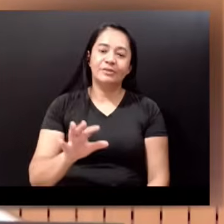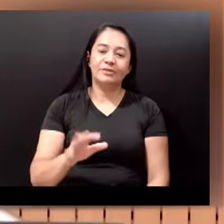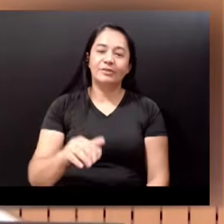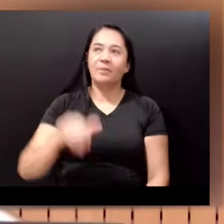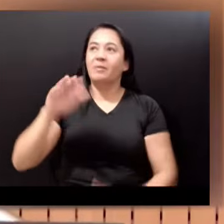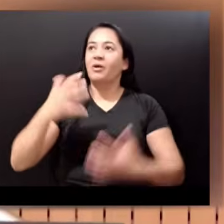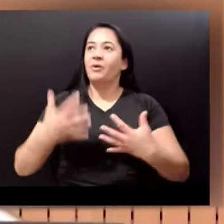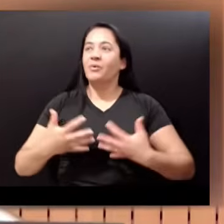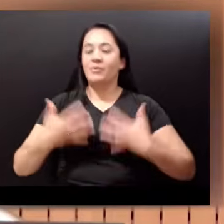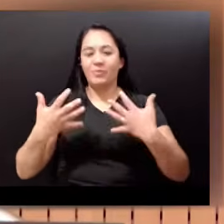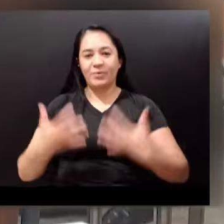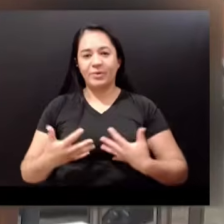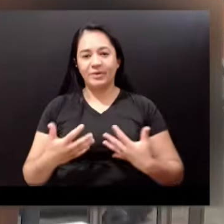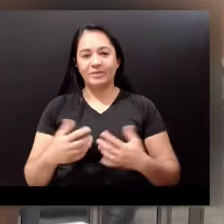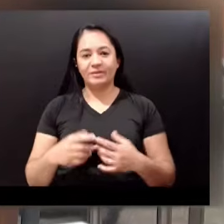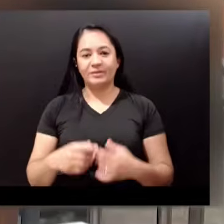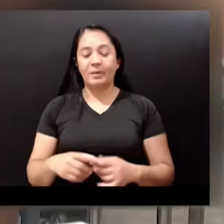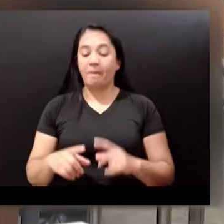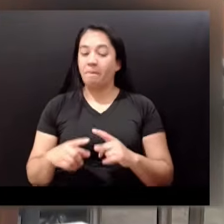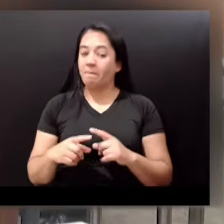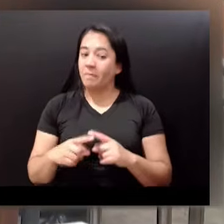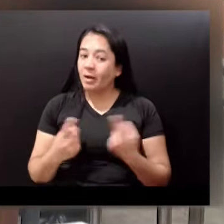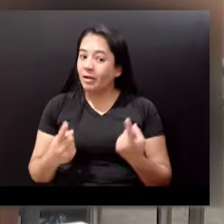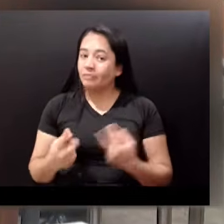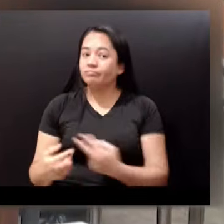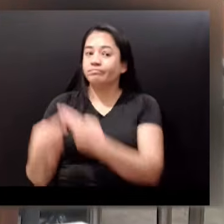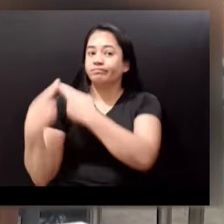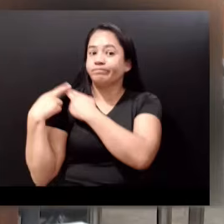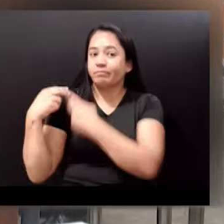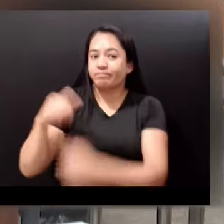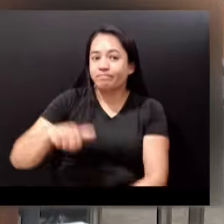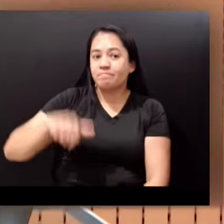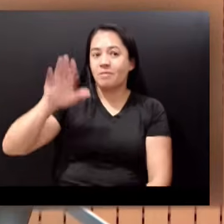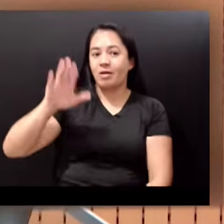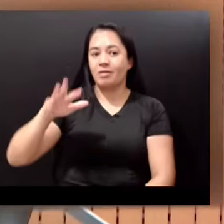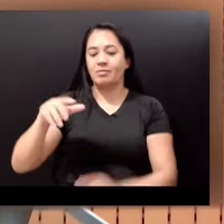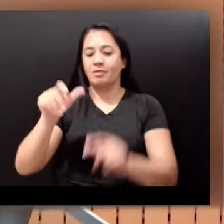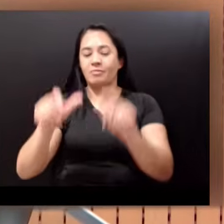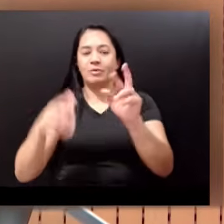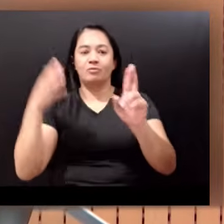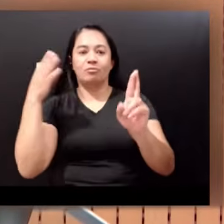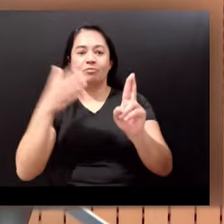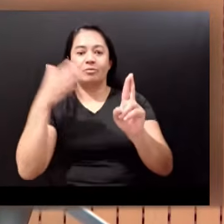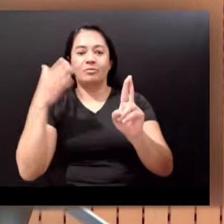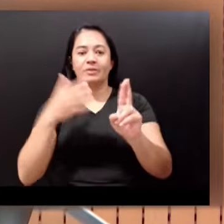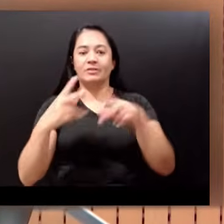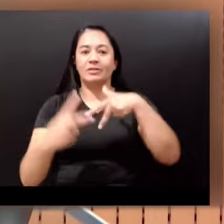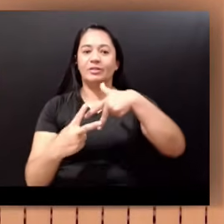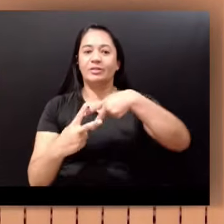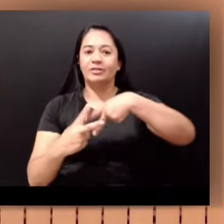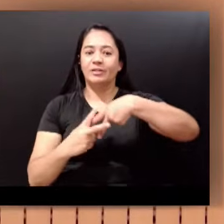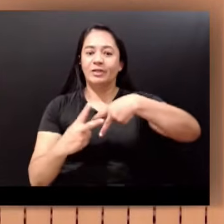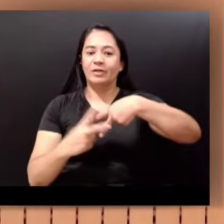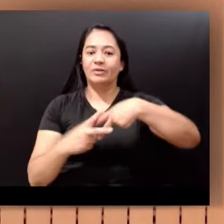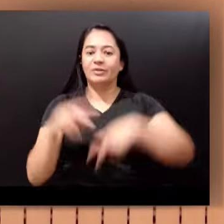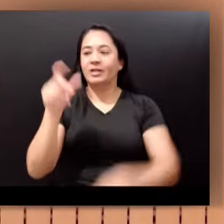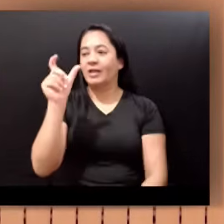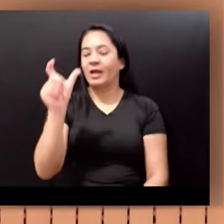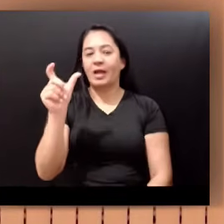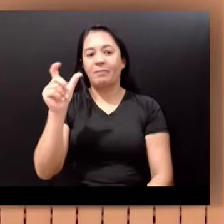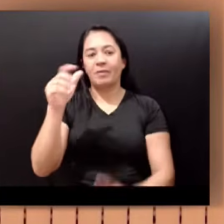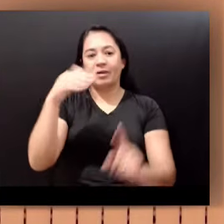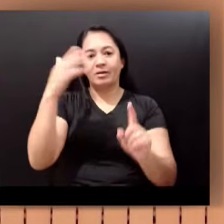mas é mais responsabilidade. Representantes da Irmandade Secular usaram a palavra para enaltecer a força